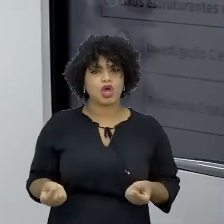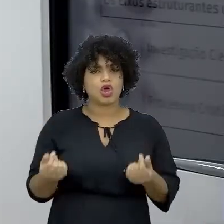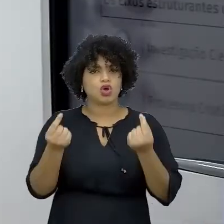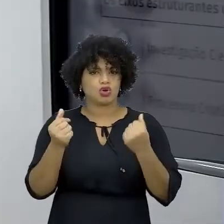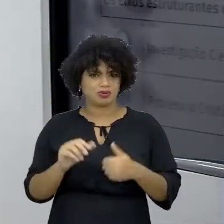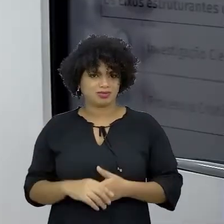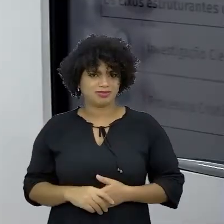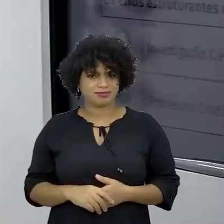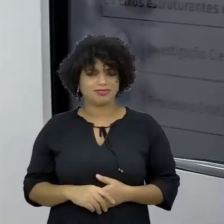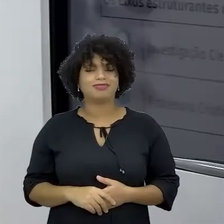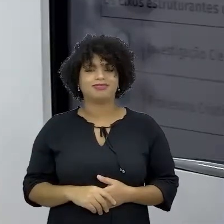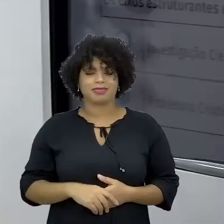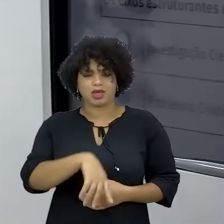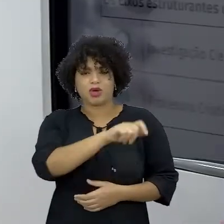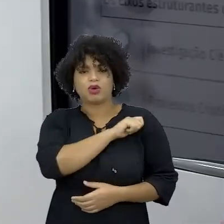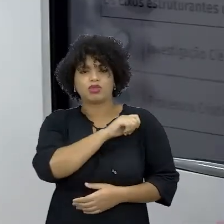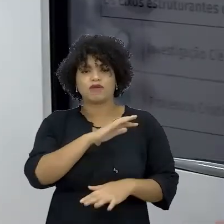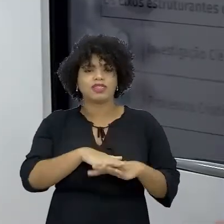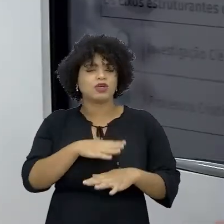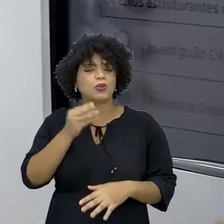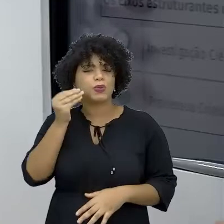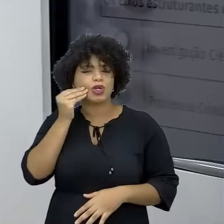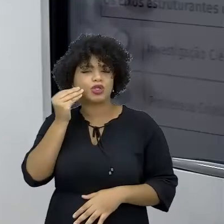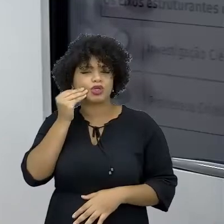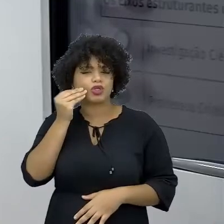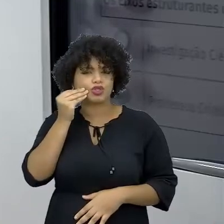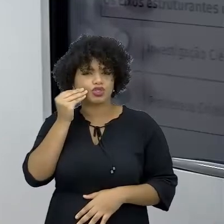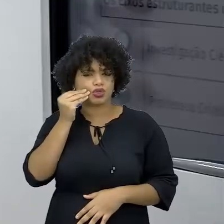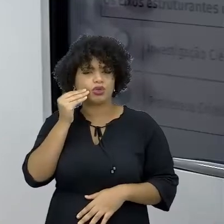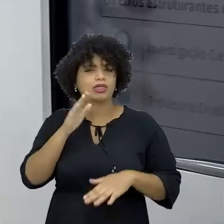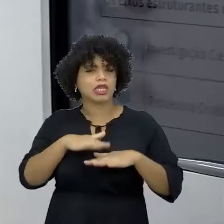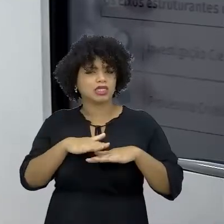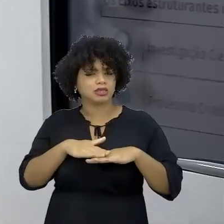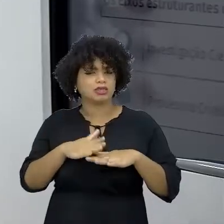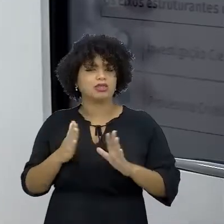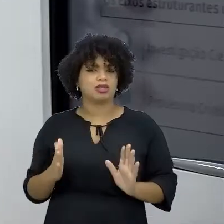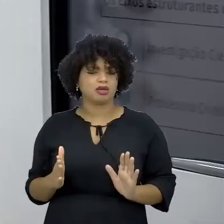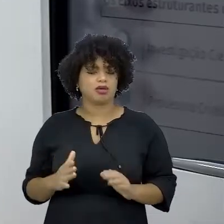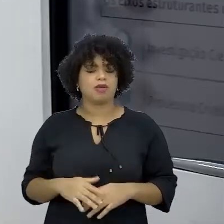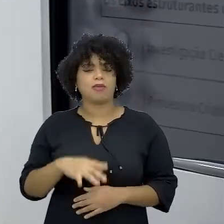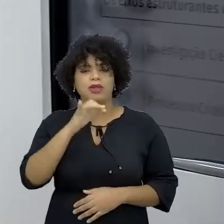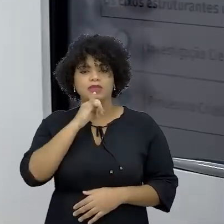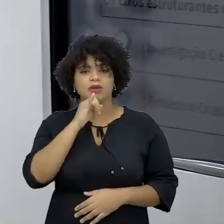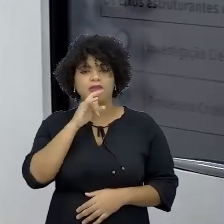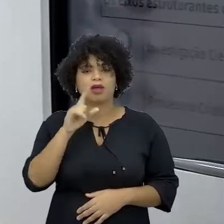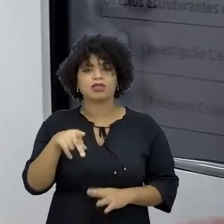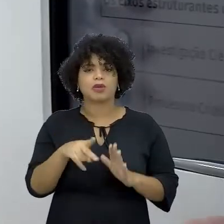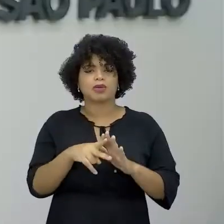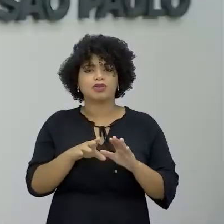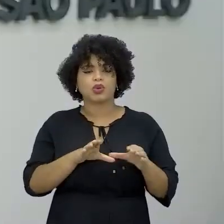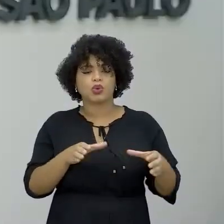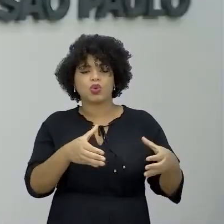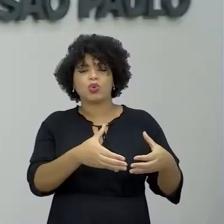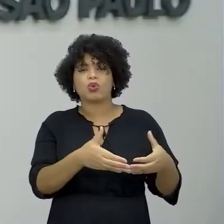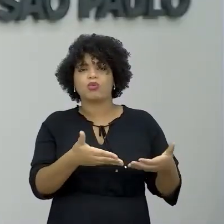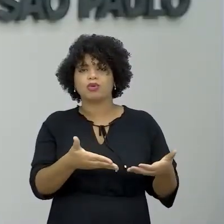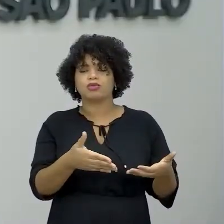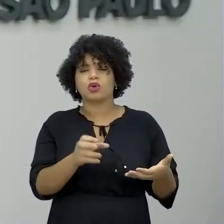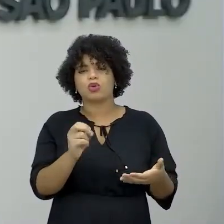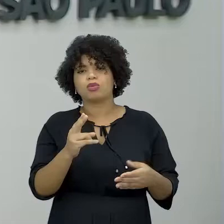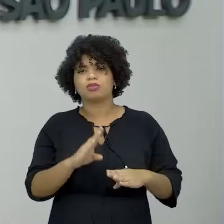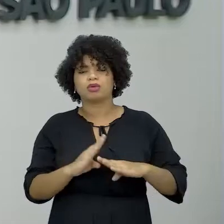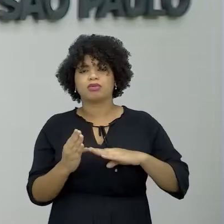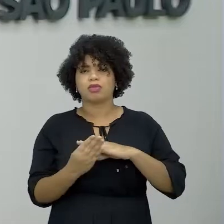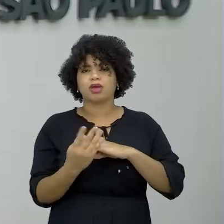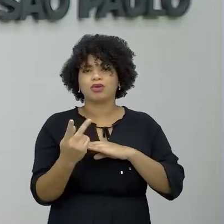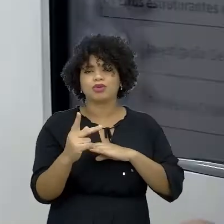estudante ele vai fazer um protótipo, ele vai verificar, por exemplo, vamos dar um exemplo aqui, a sua comunidade, o seu bairro, né, o